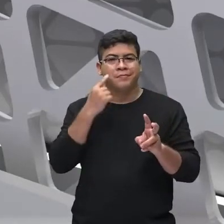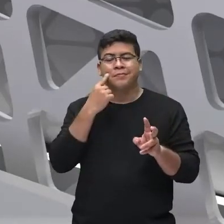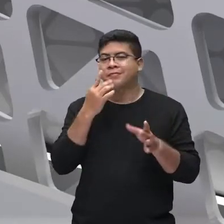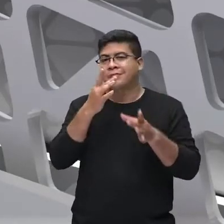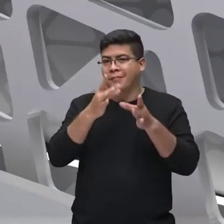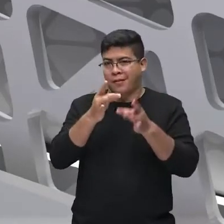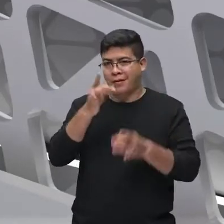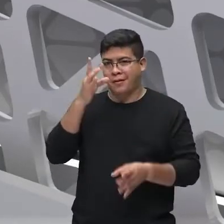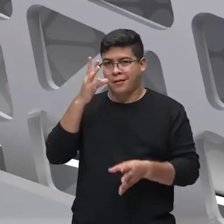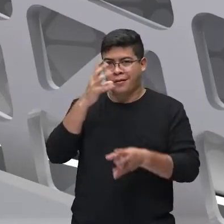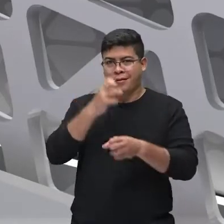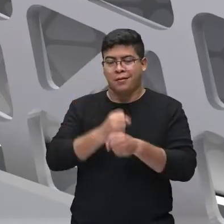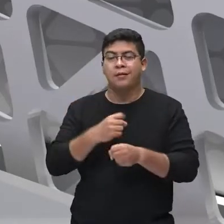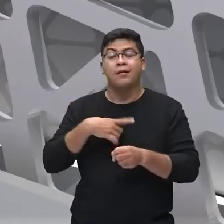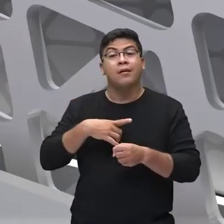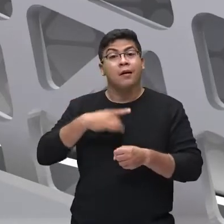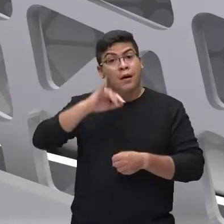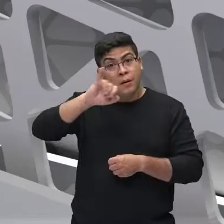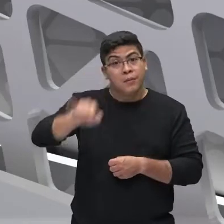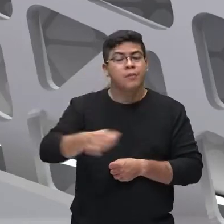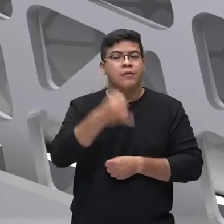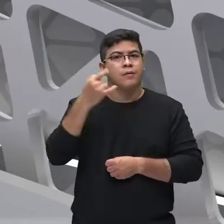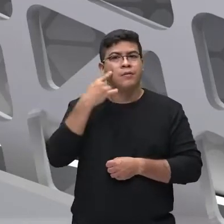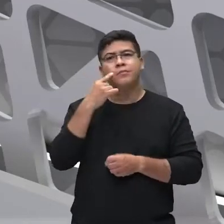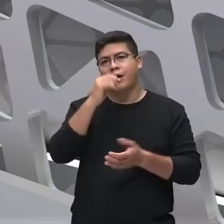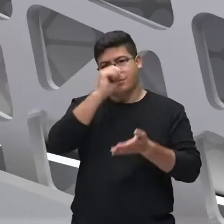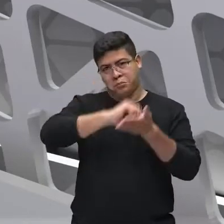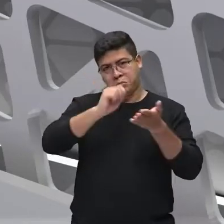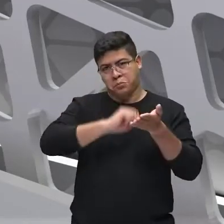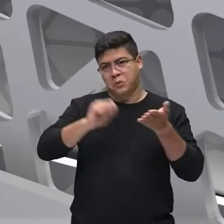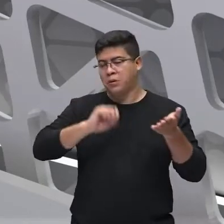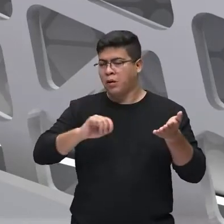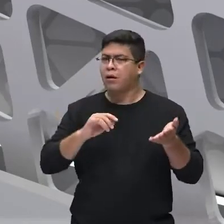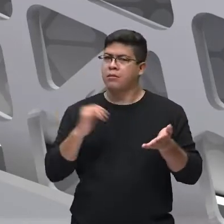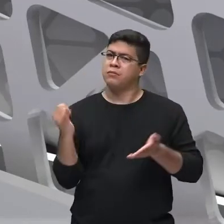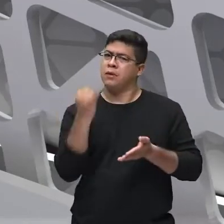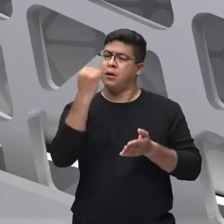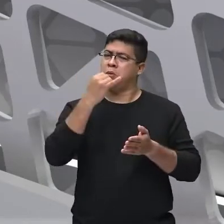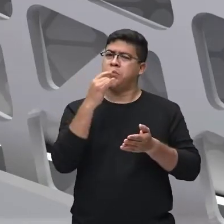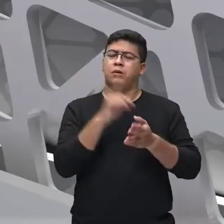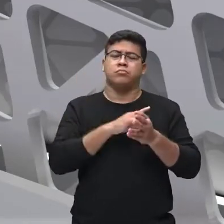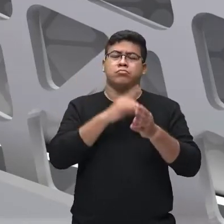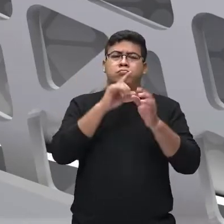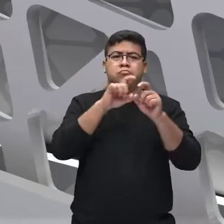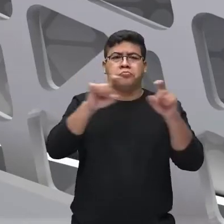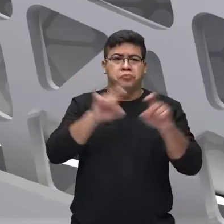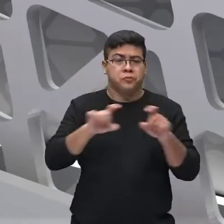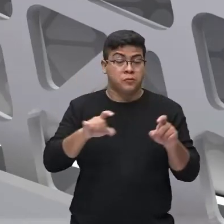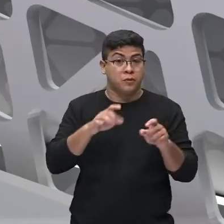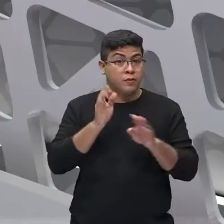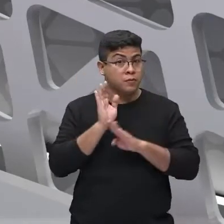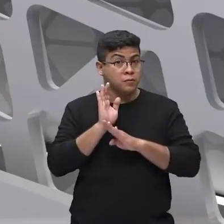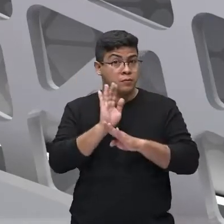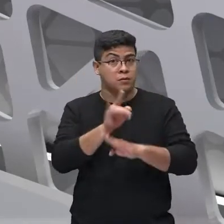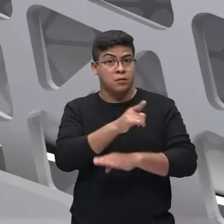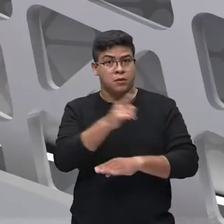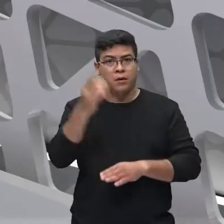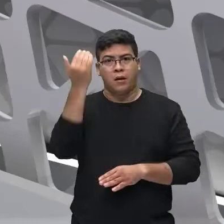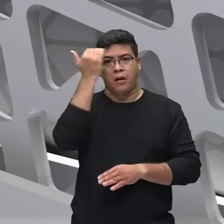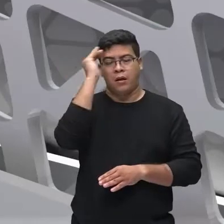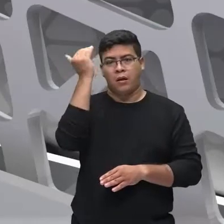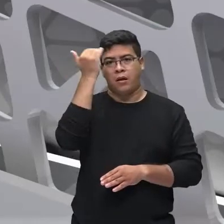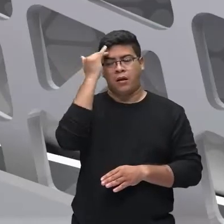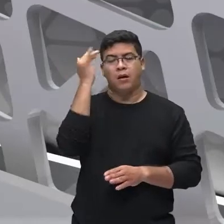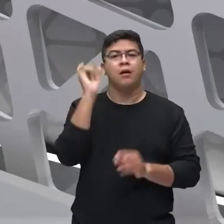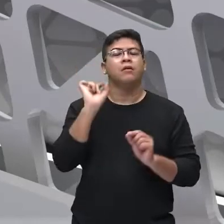a aproveitar esse momento de revisão para tomar nota de importantes apontamentos que vão te ajudar a entender melhor